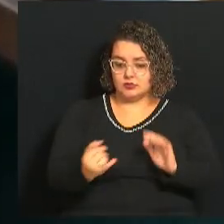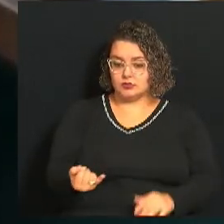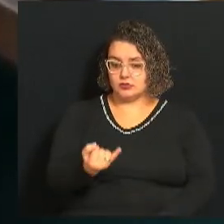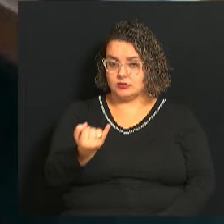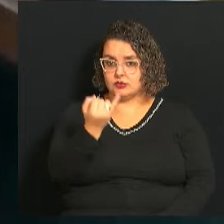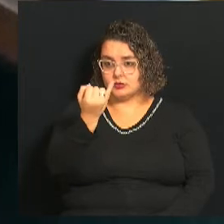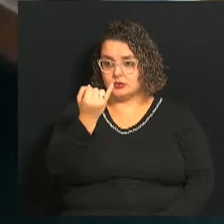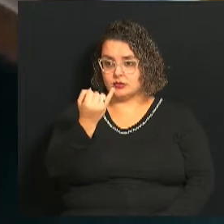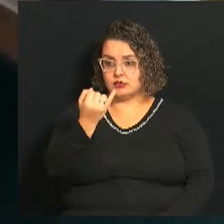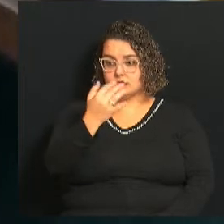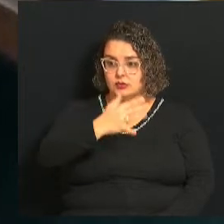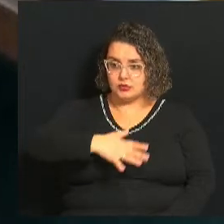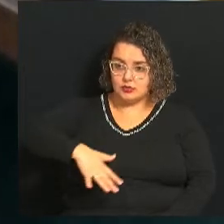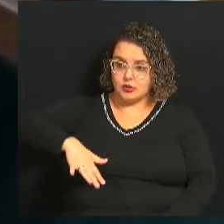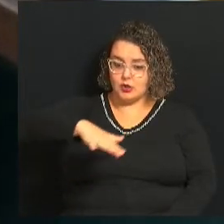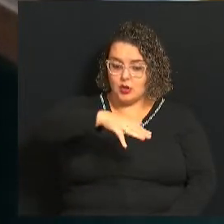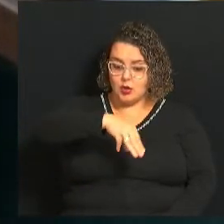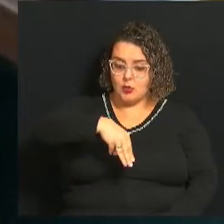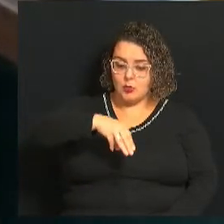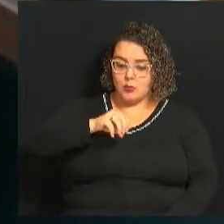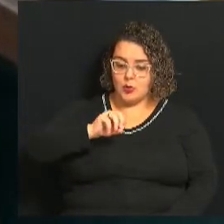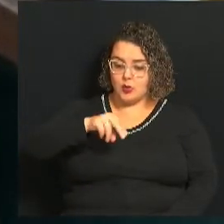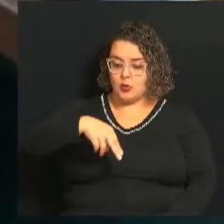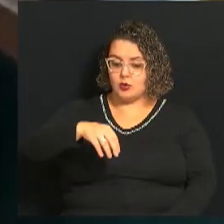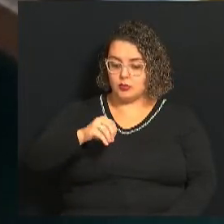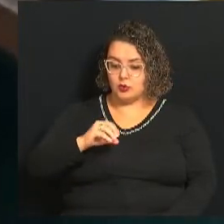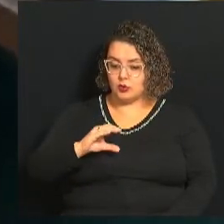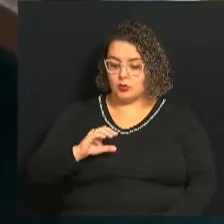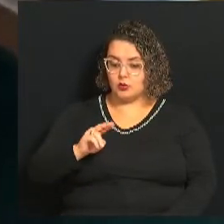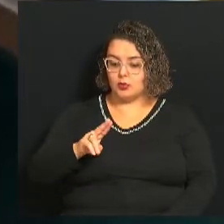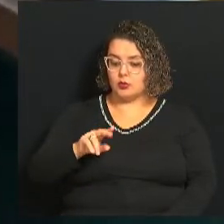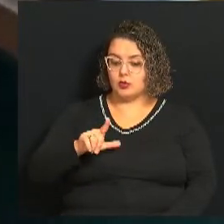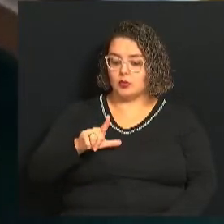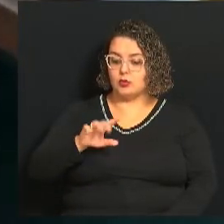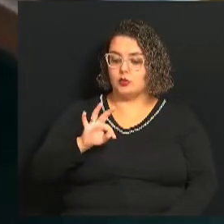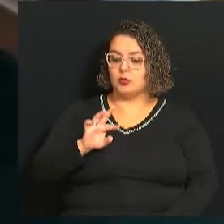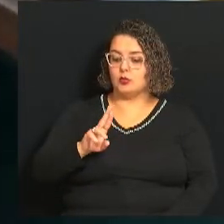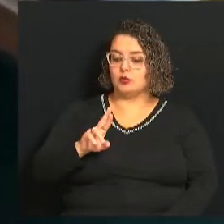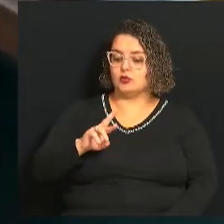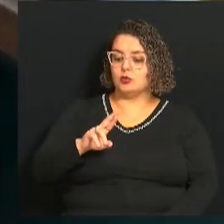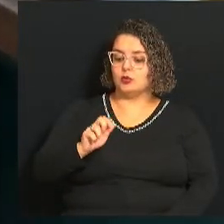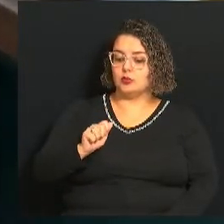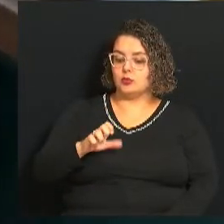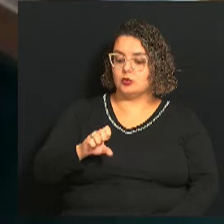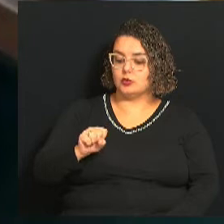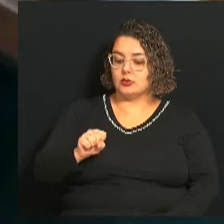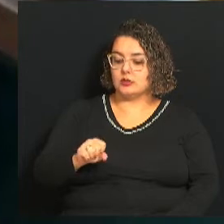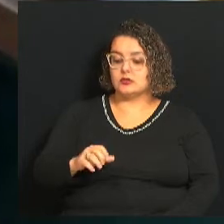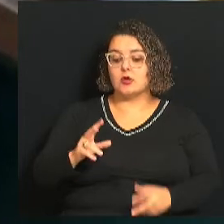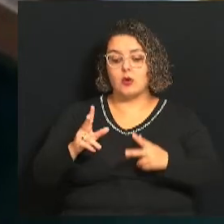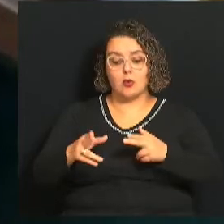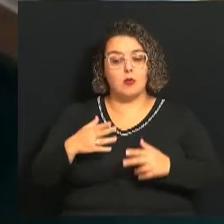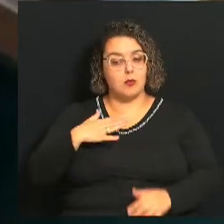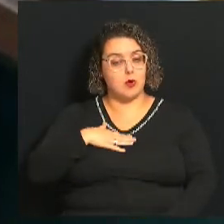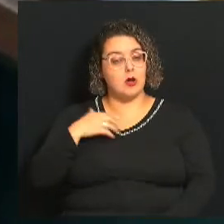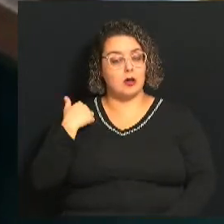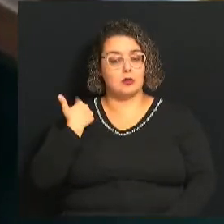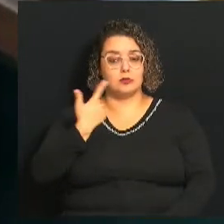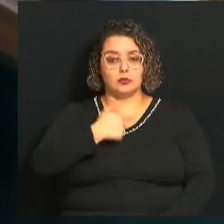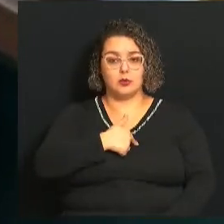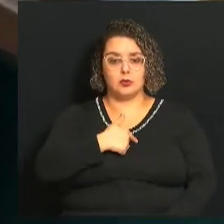de monoculturas, como é a nossa região. Então, só através